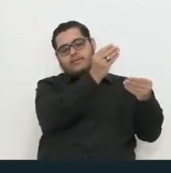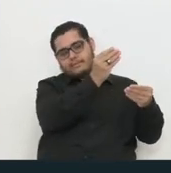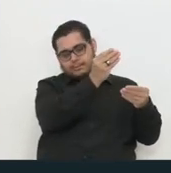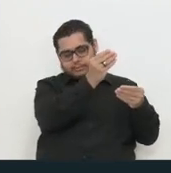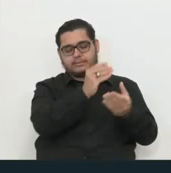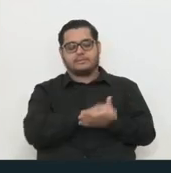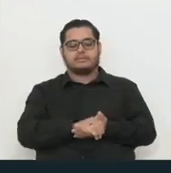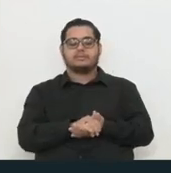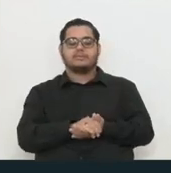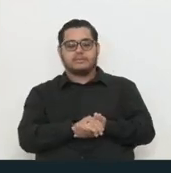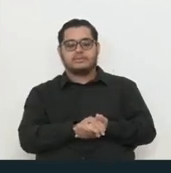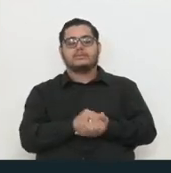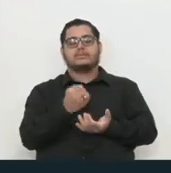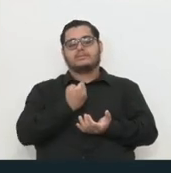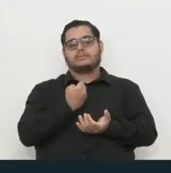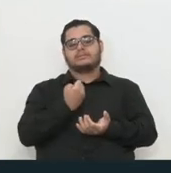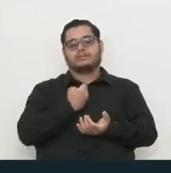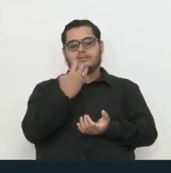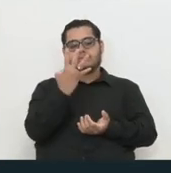em